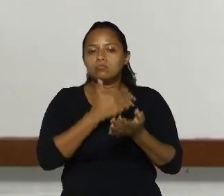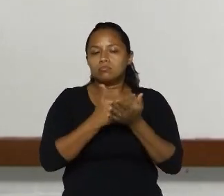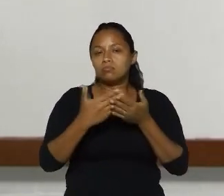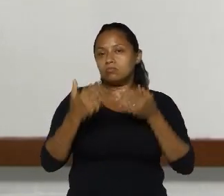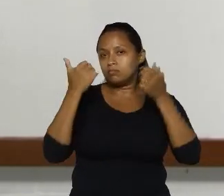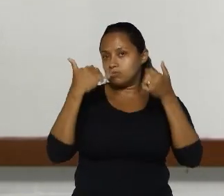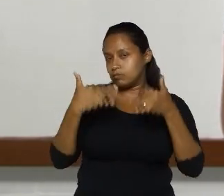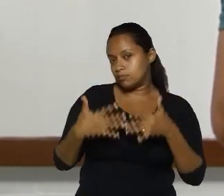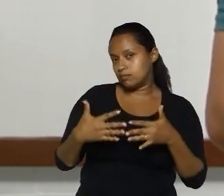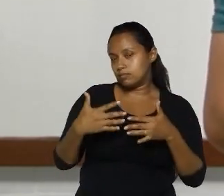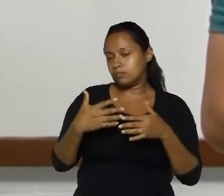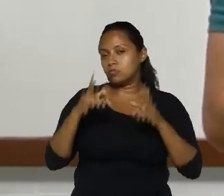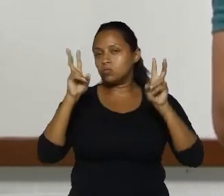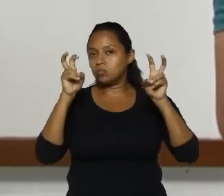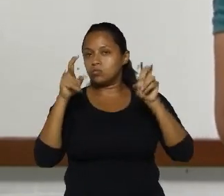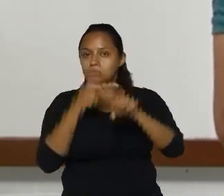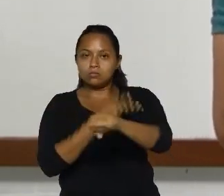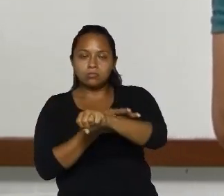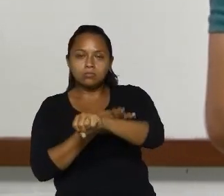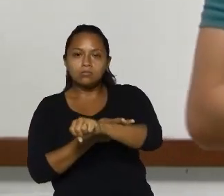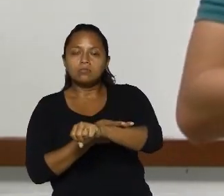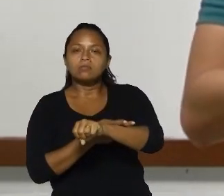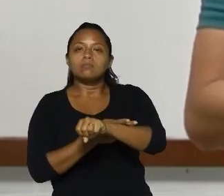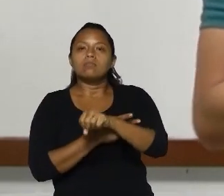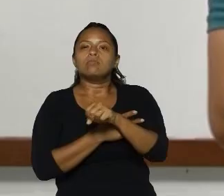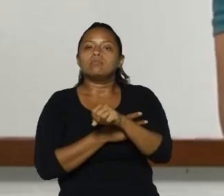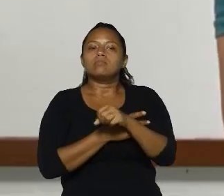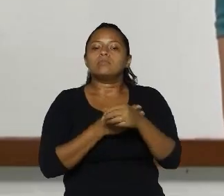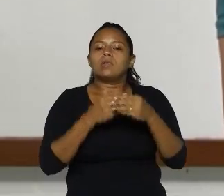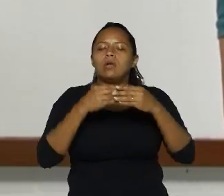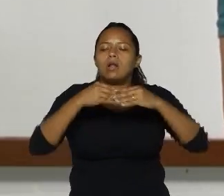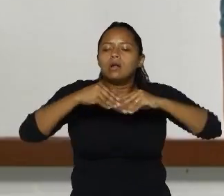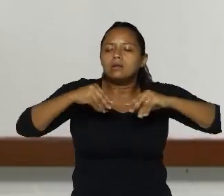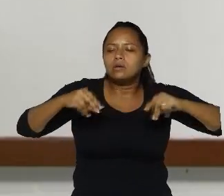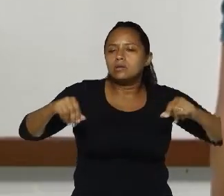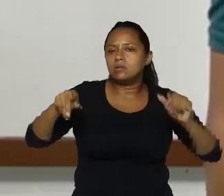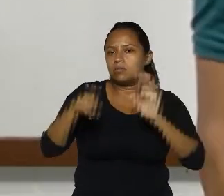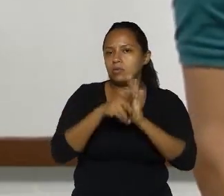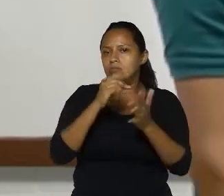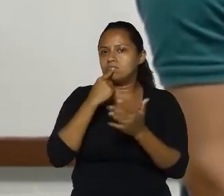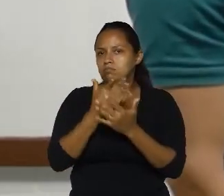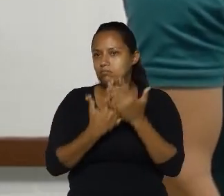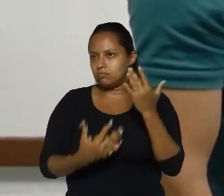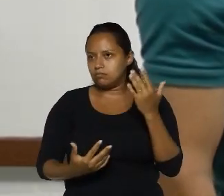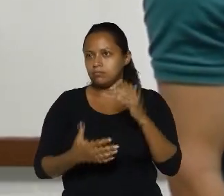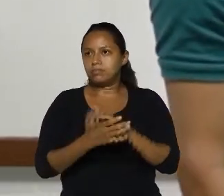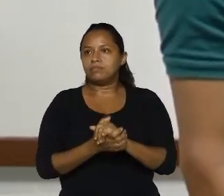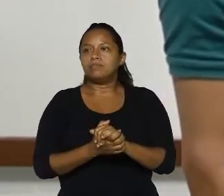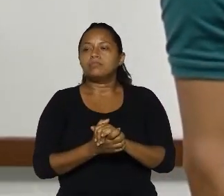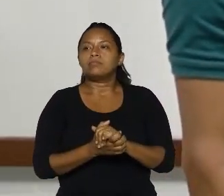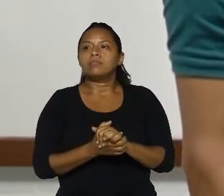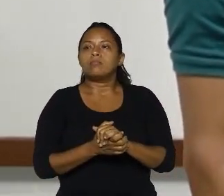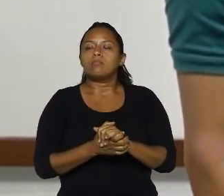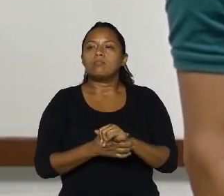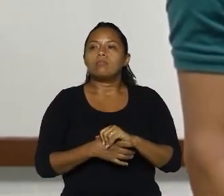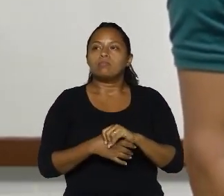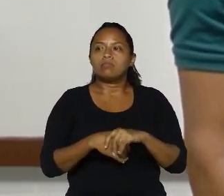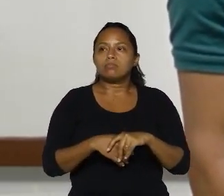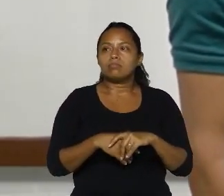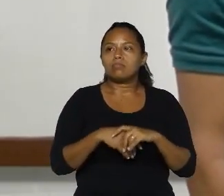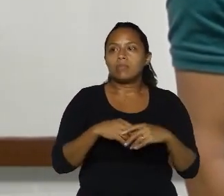Começaremos falando a respeito do plasma, a parte líquida do sangue. Esse plasma, ele